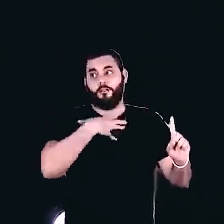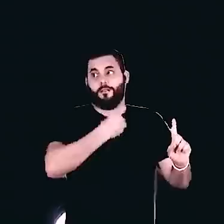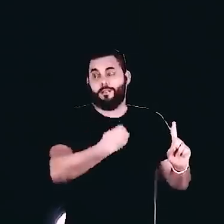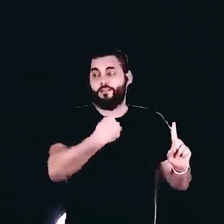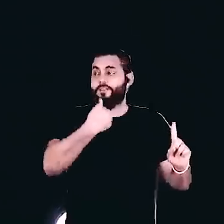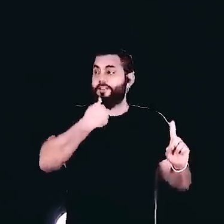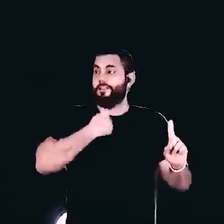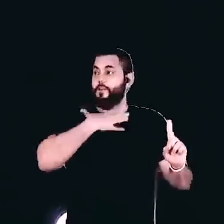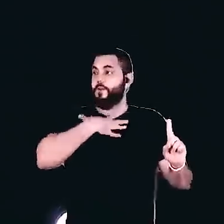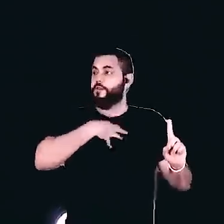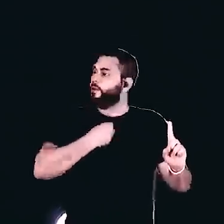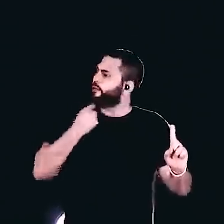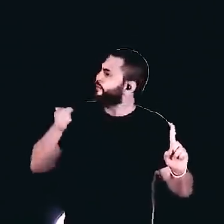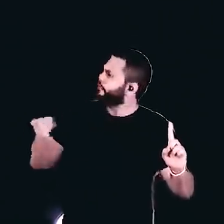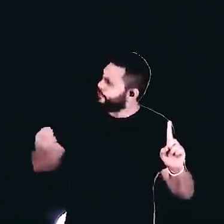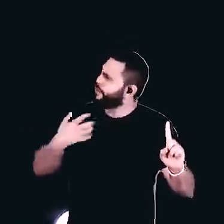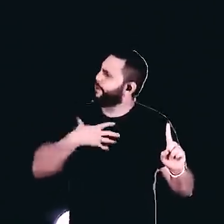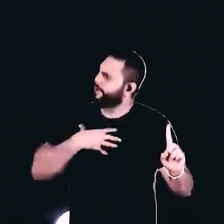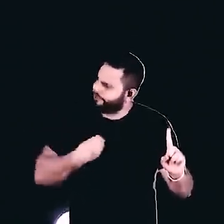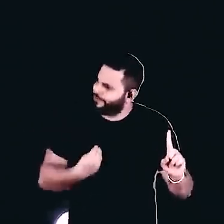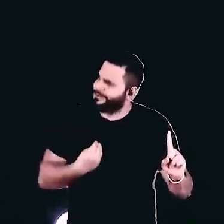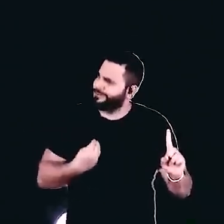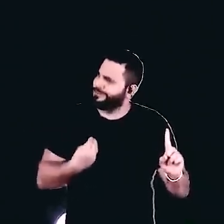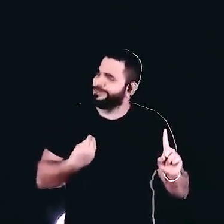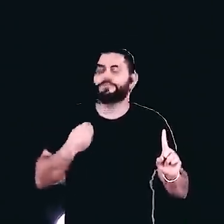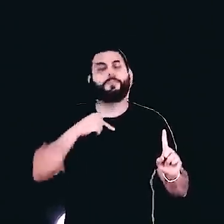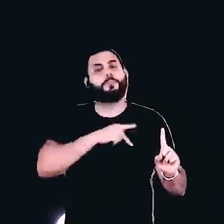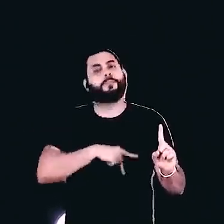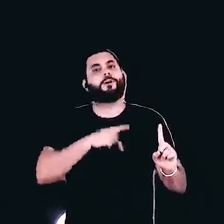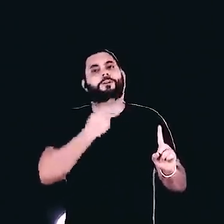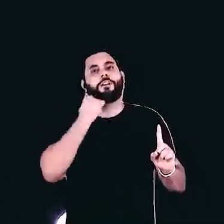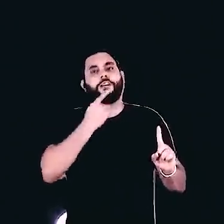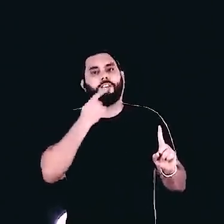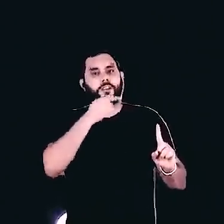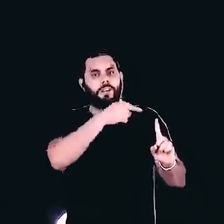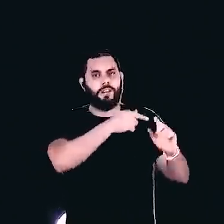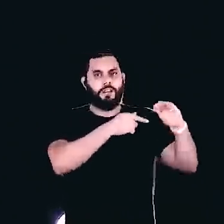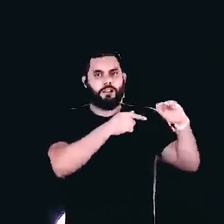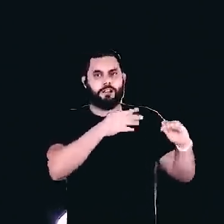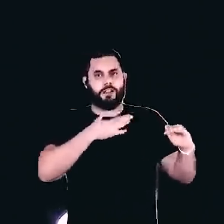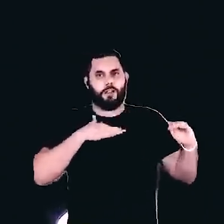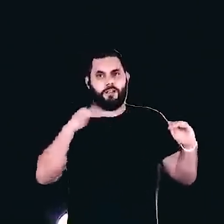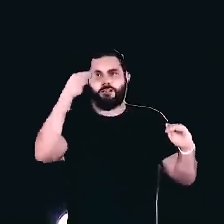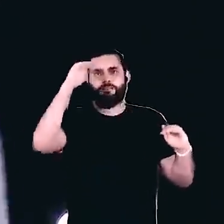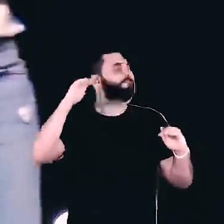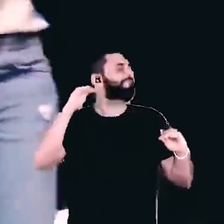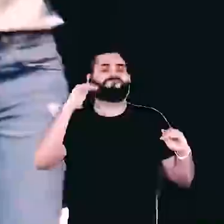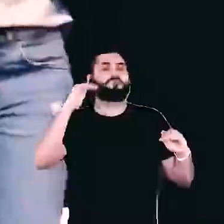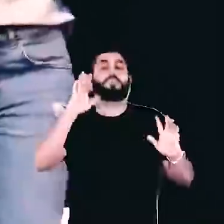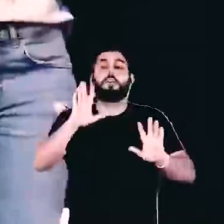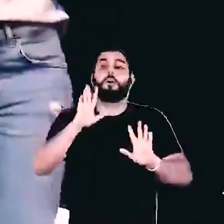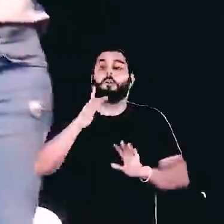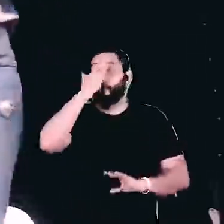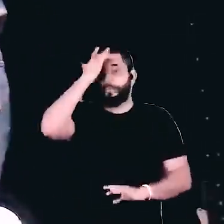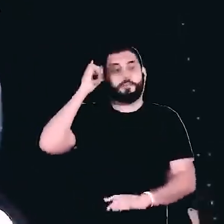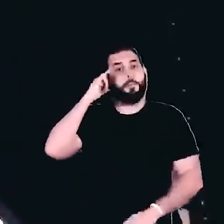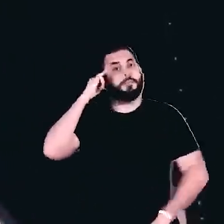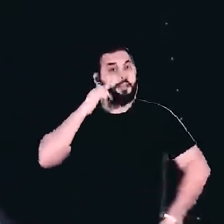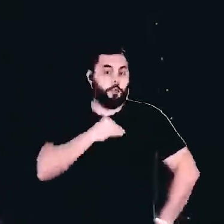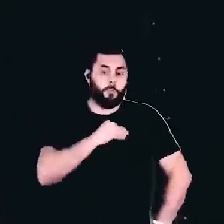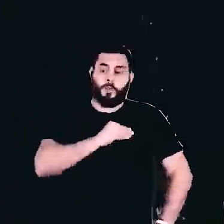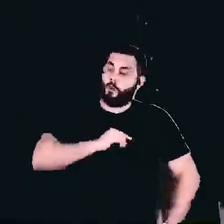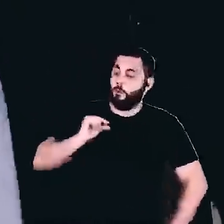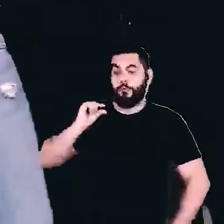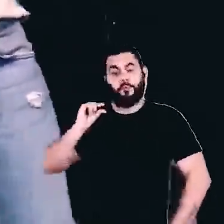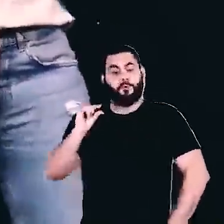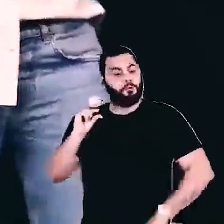que que Paulo estava nos ensinando? Que não existem pessoas mais importantes que a outra. Porque tem gente que é assim, ó, que ela peca menos, ela acha que